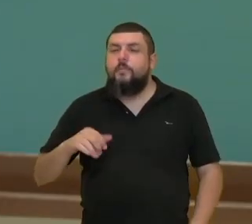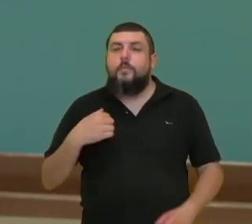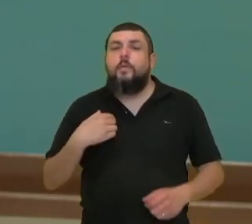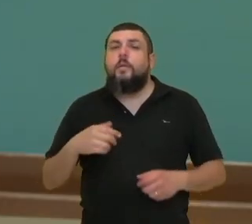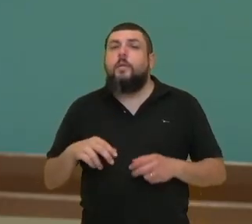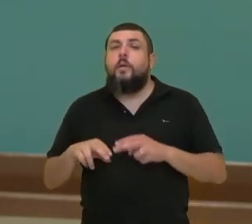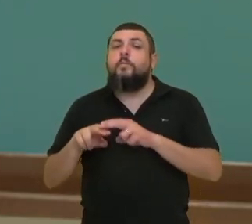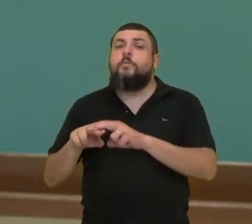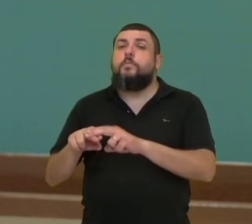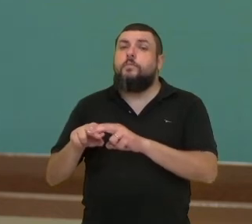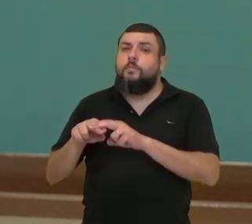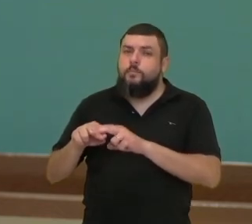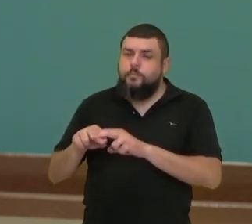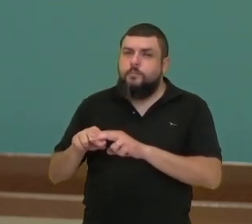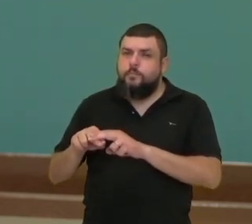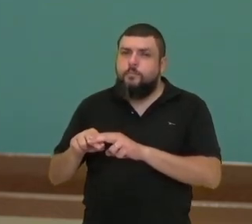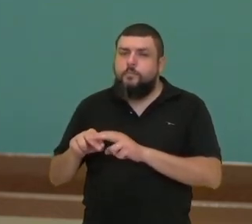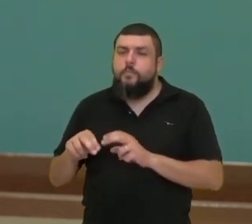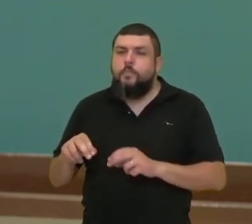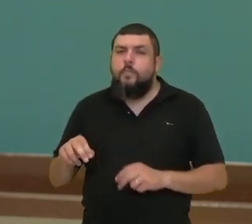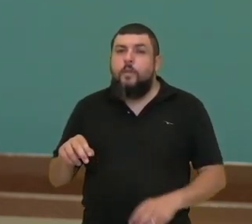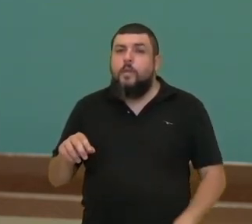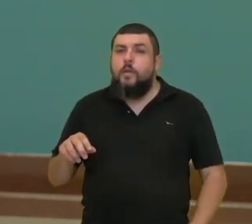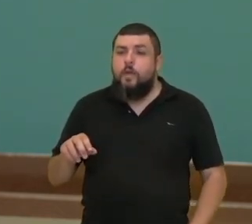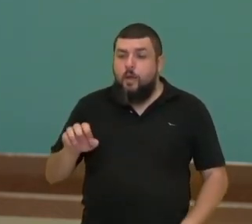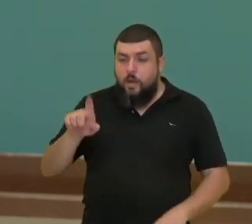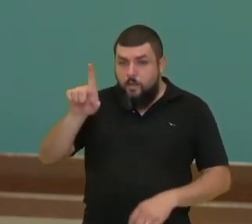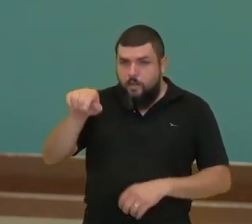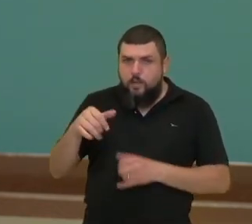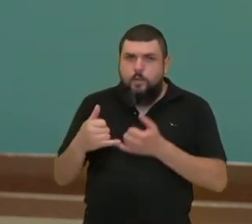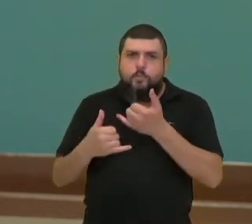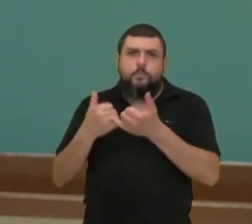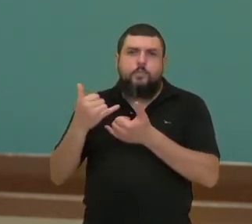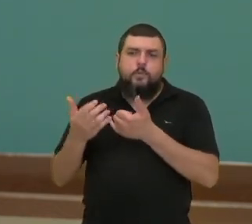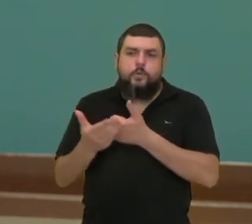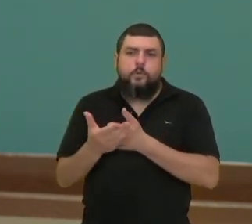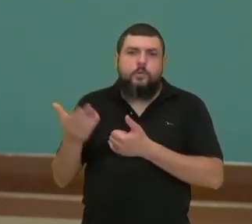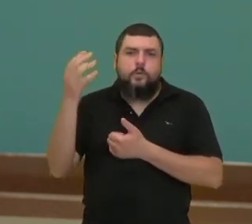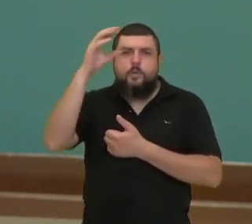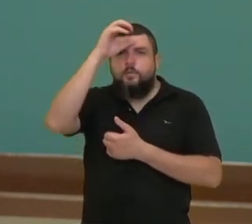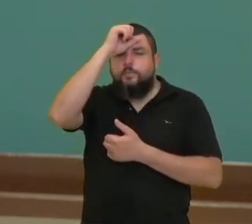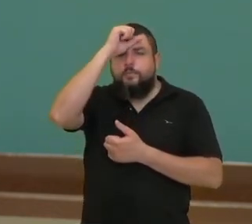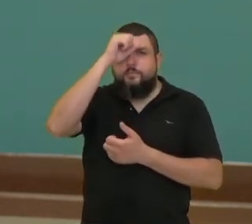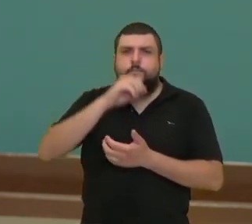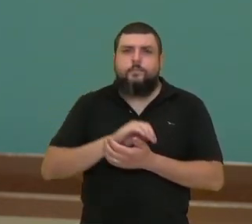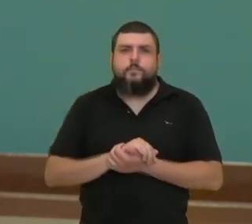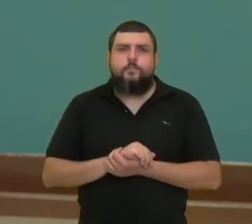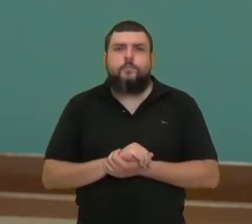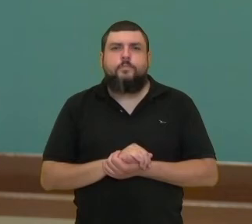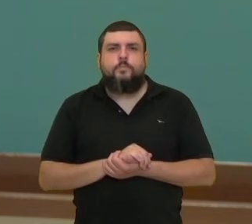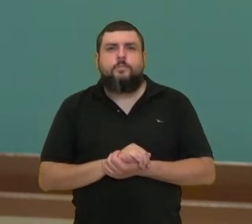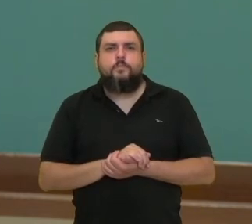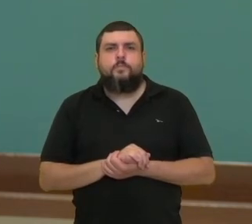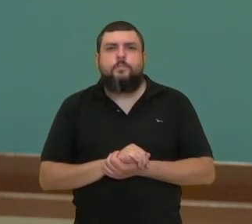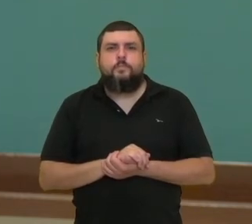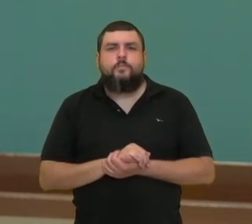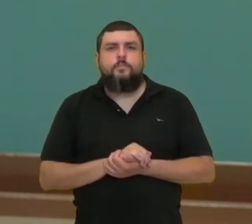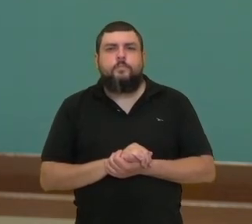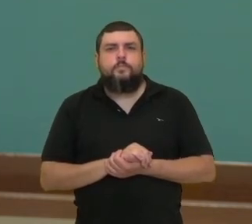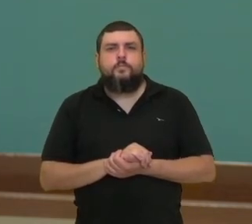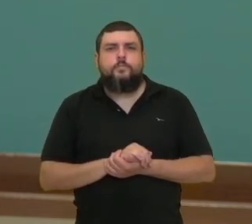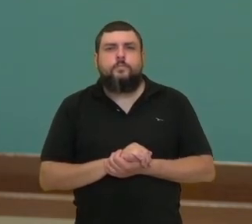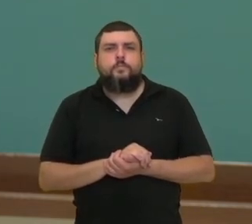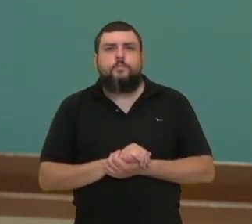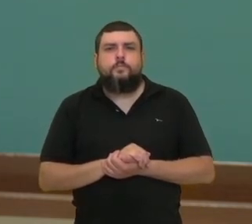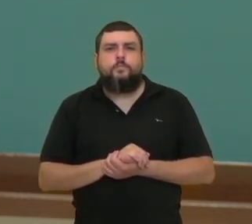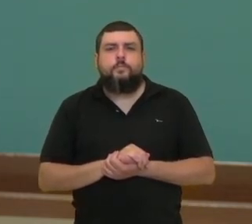um porquê. Porque é brincando que elas aprendem. Então, quando eu quero expressar uma explicação, eu posso usar